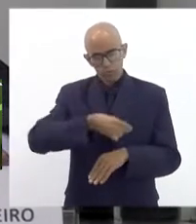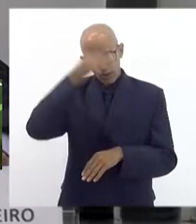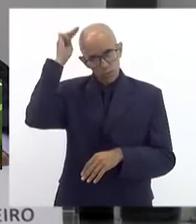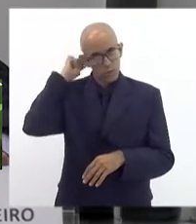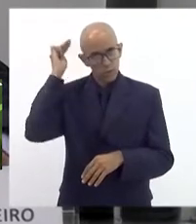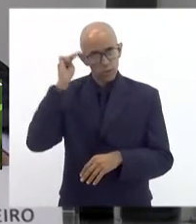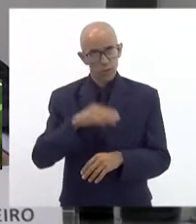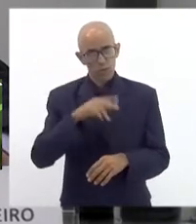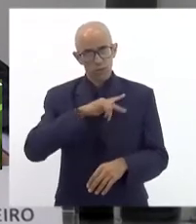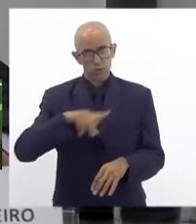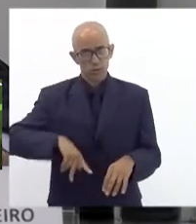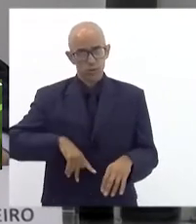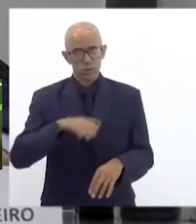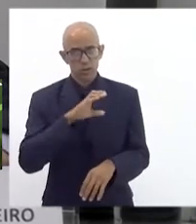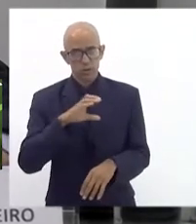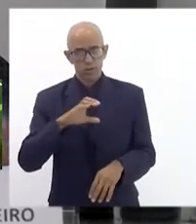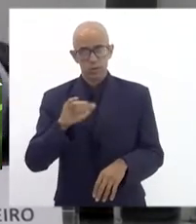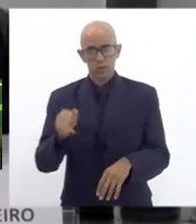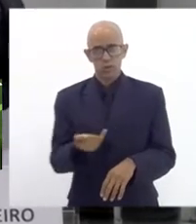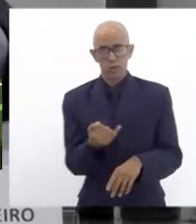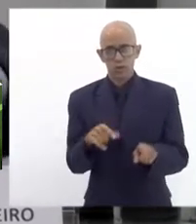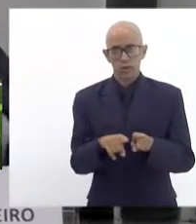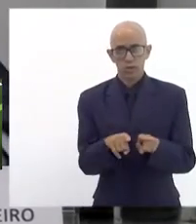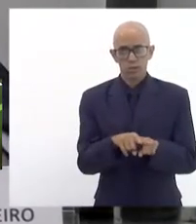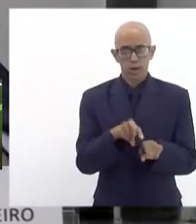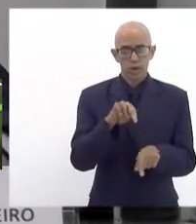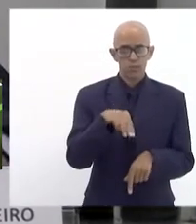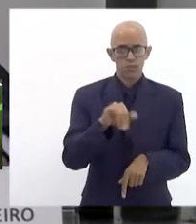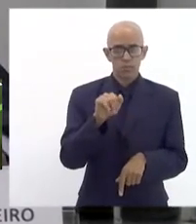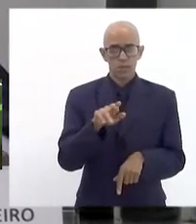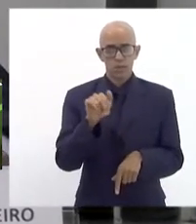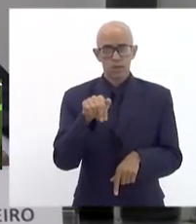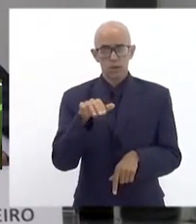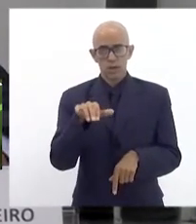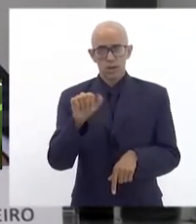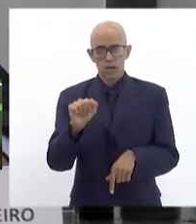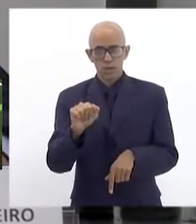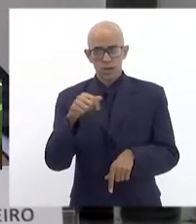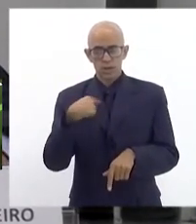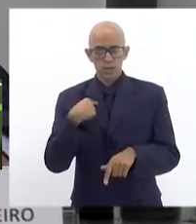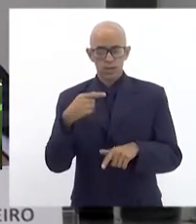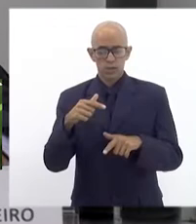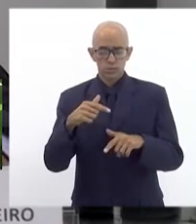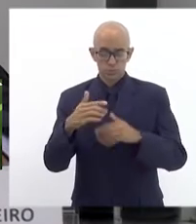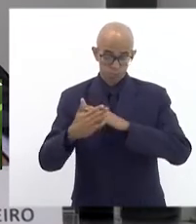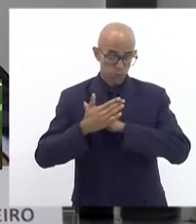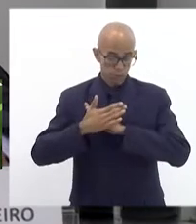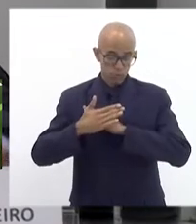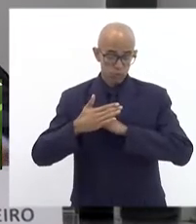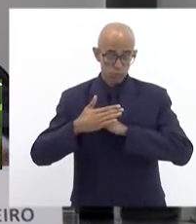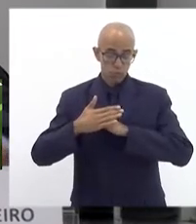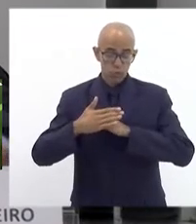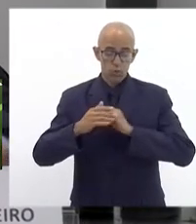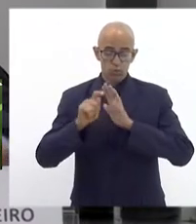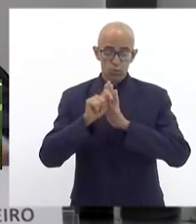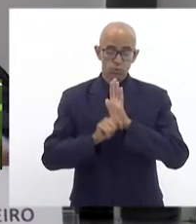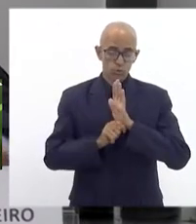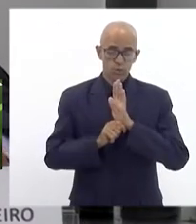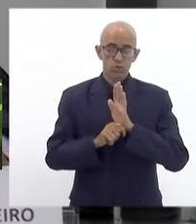à assessora Milena Peixoto, que trabalhou diretamente no texto conosco. Quero agradecer também a